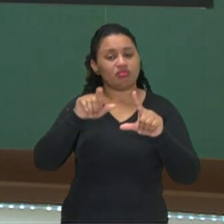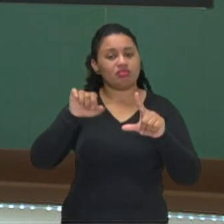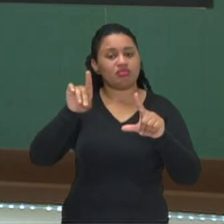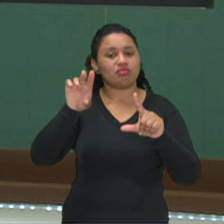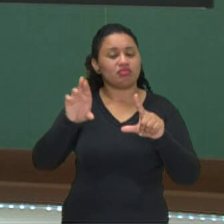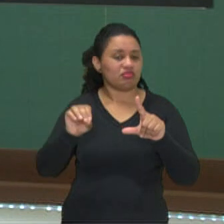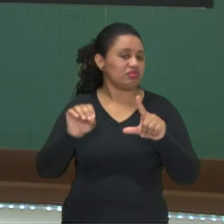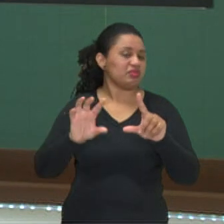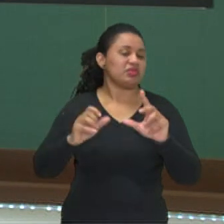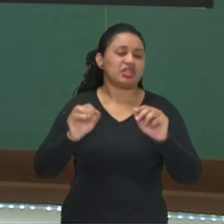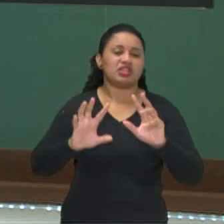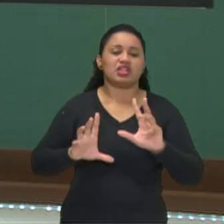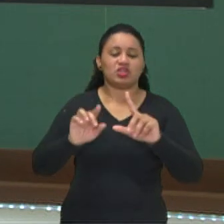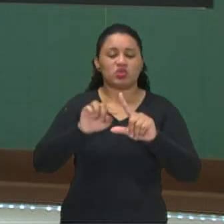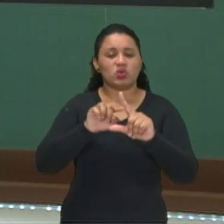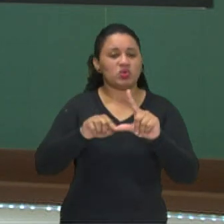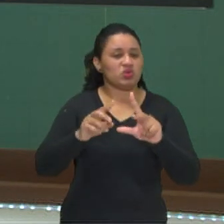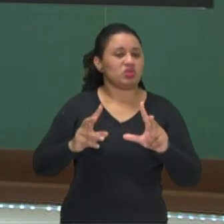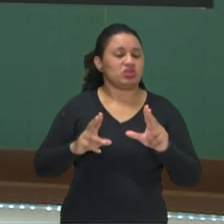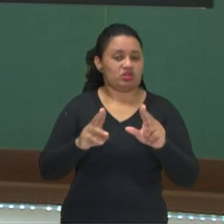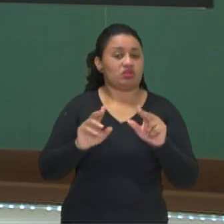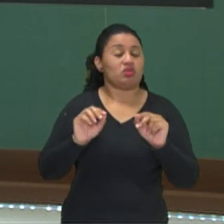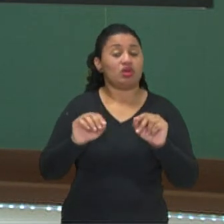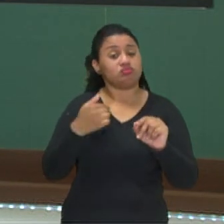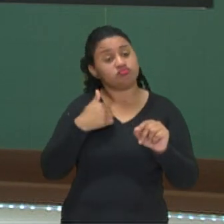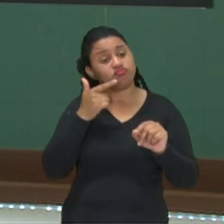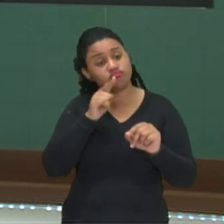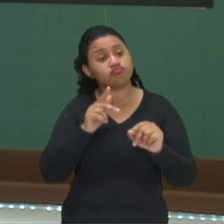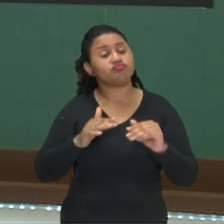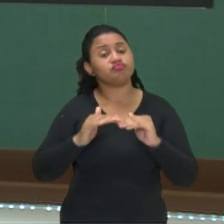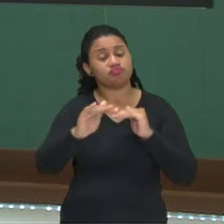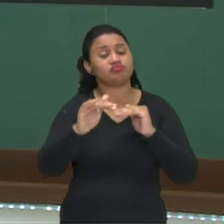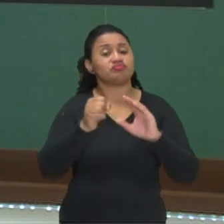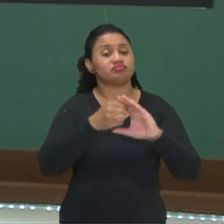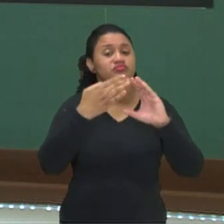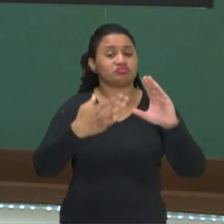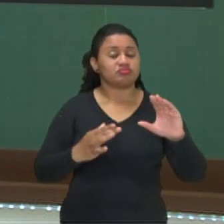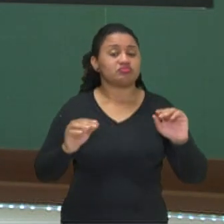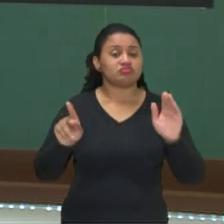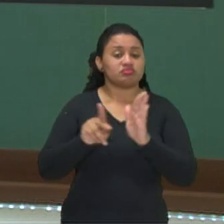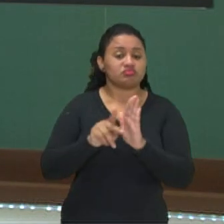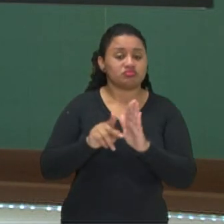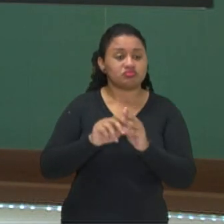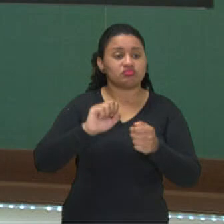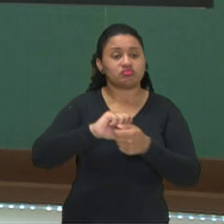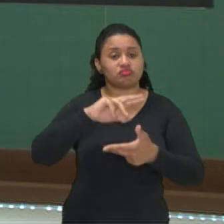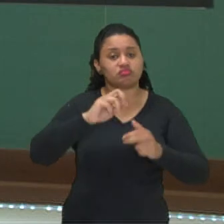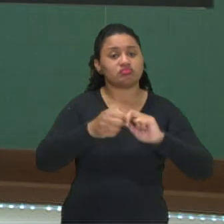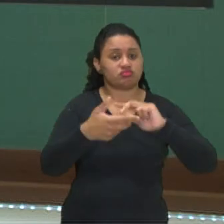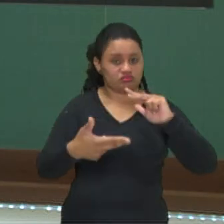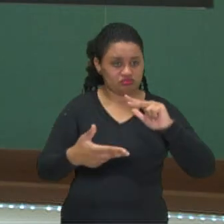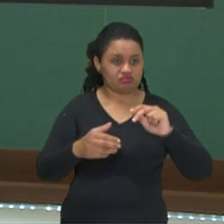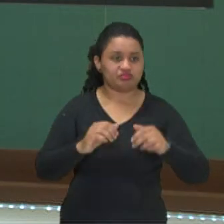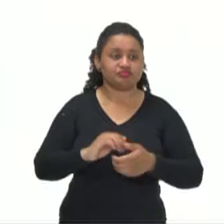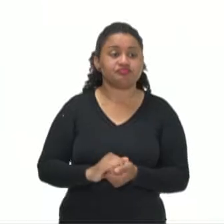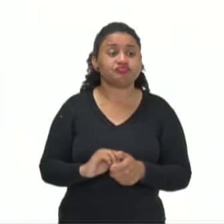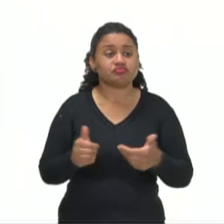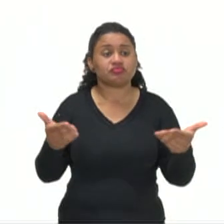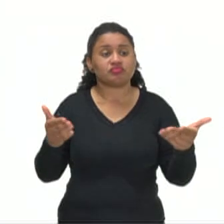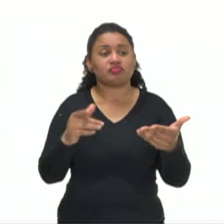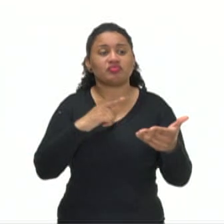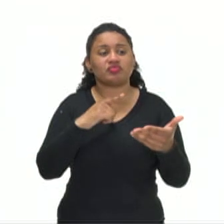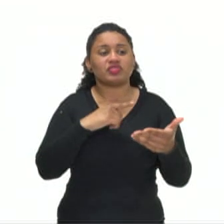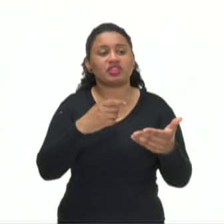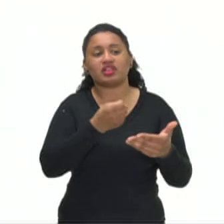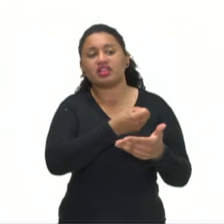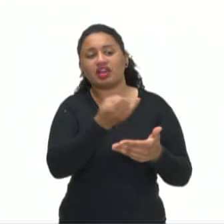ser todos os ângulos internos iguais para se manter dentro da característica de um poliedro regular. Aqui a gente